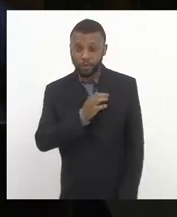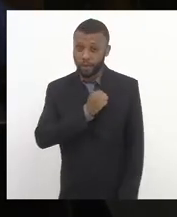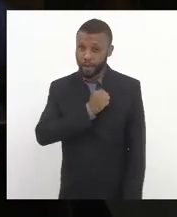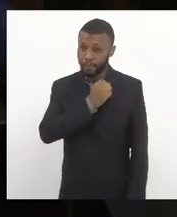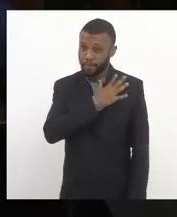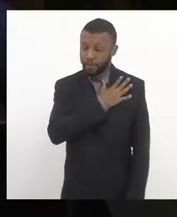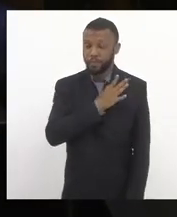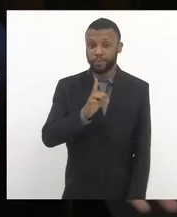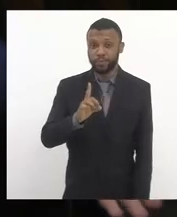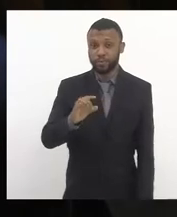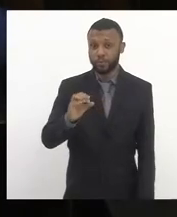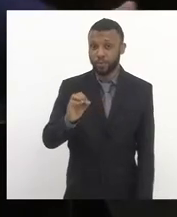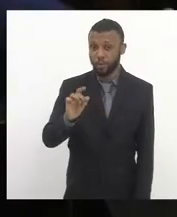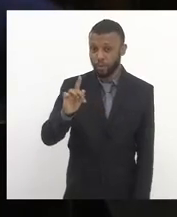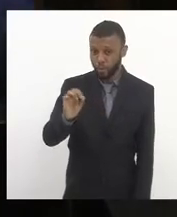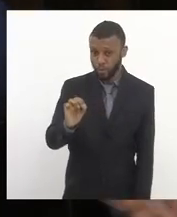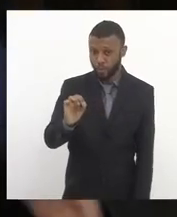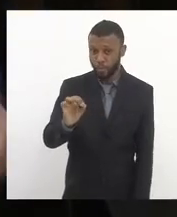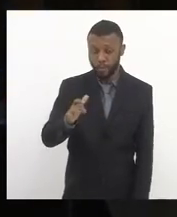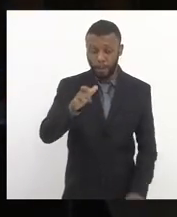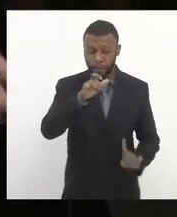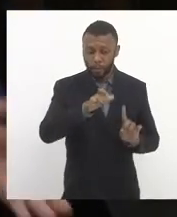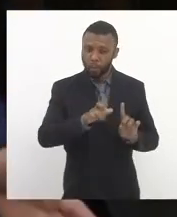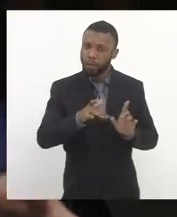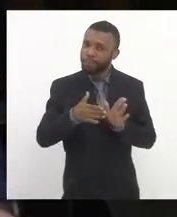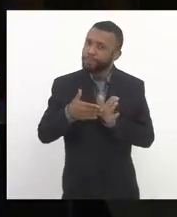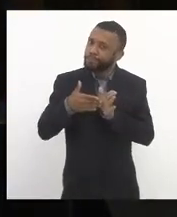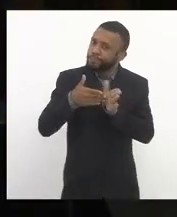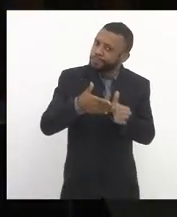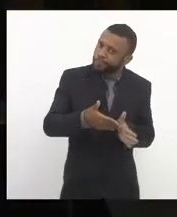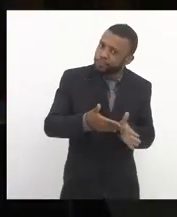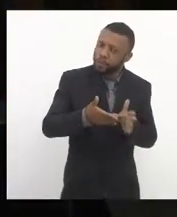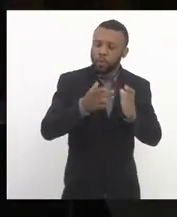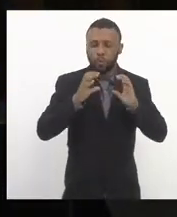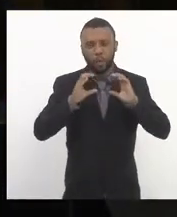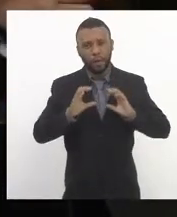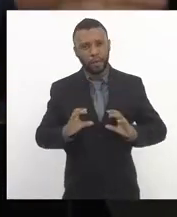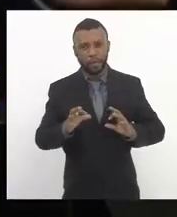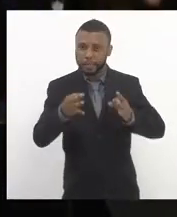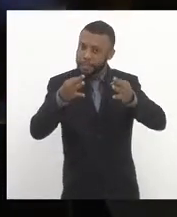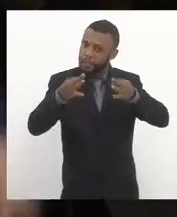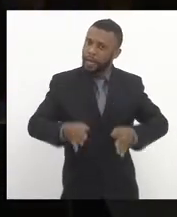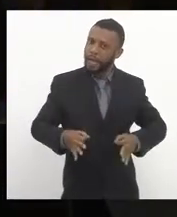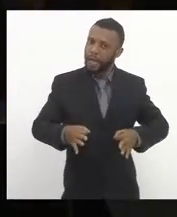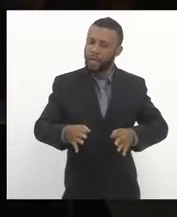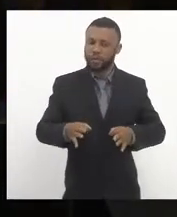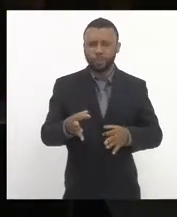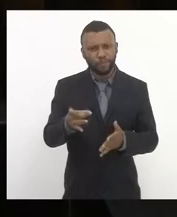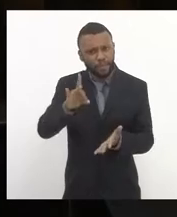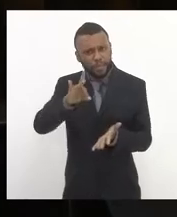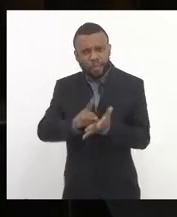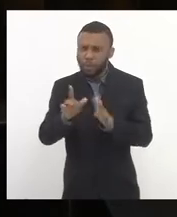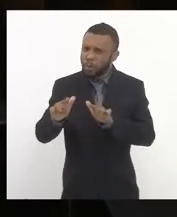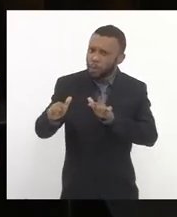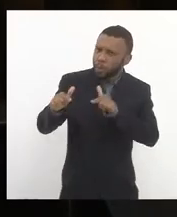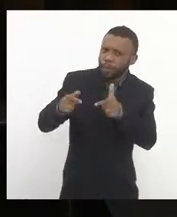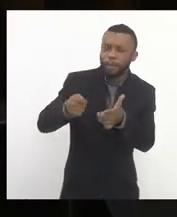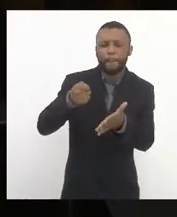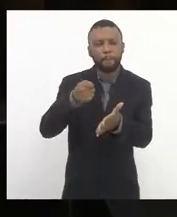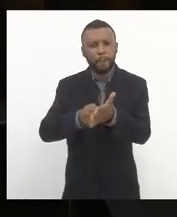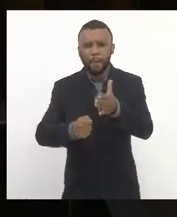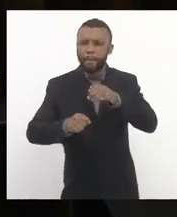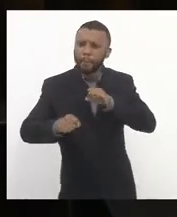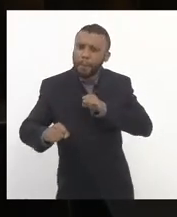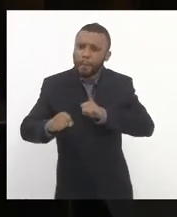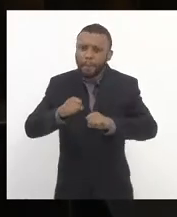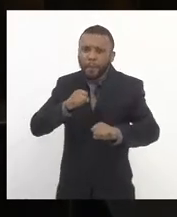Souza, pessoa idônea, de caráter libado, um verdadeiro combatente que sempre enfrentou